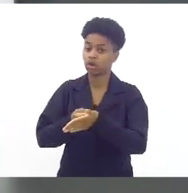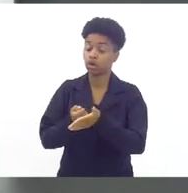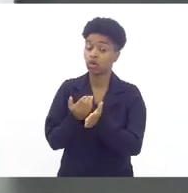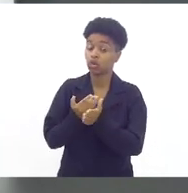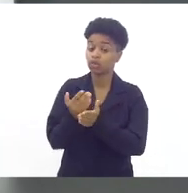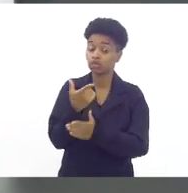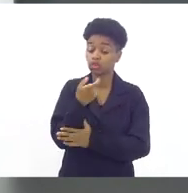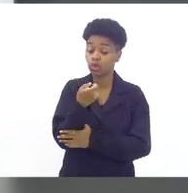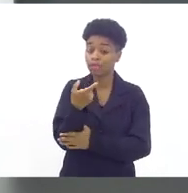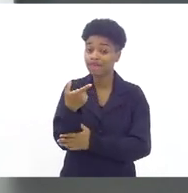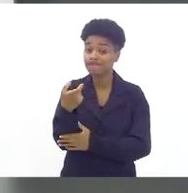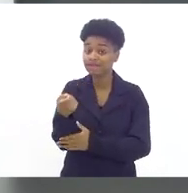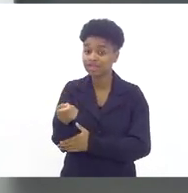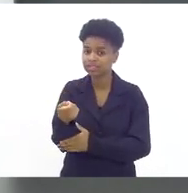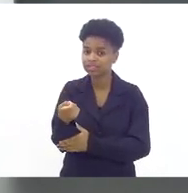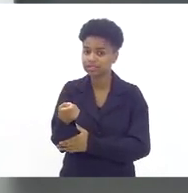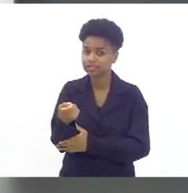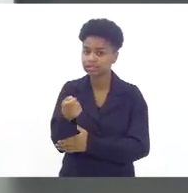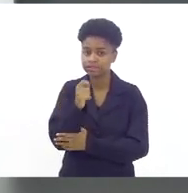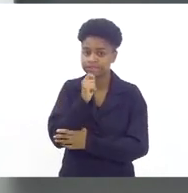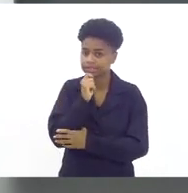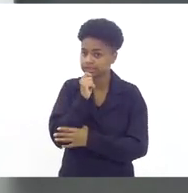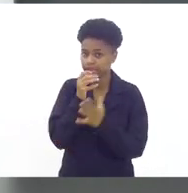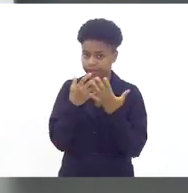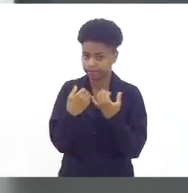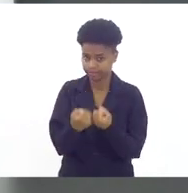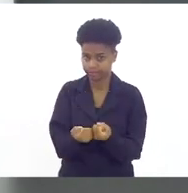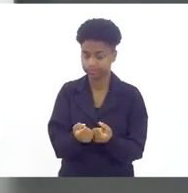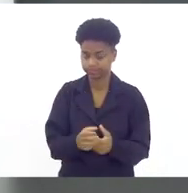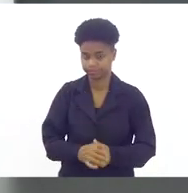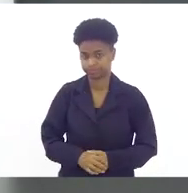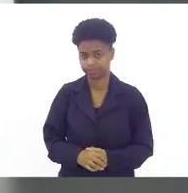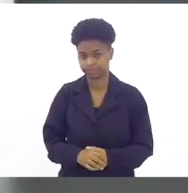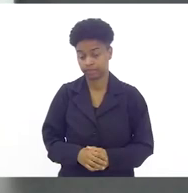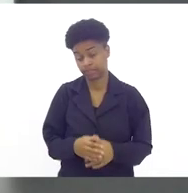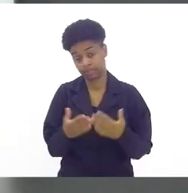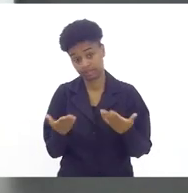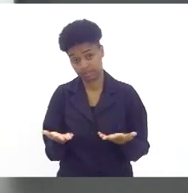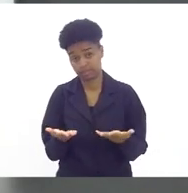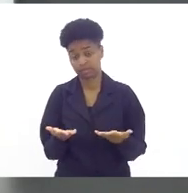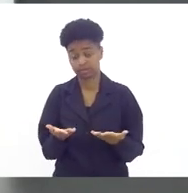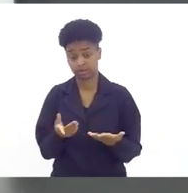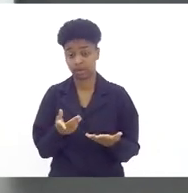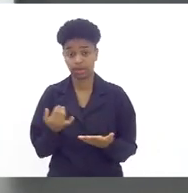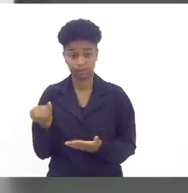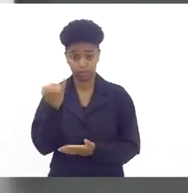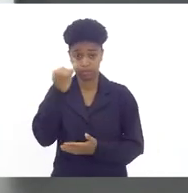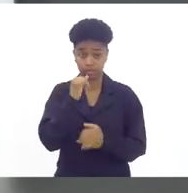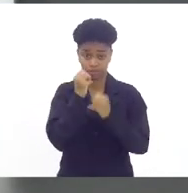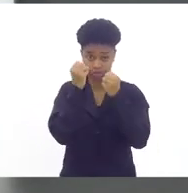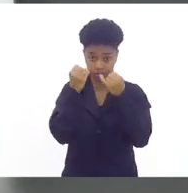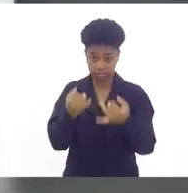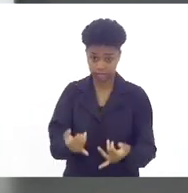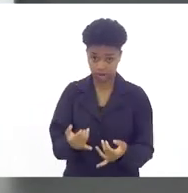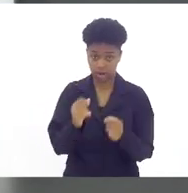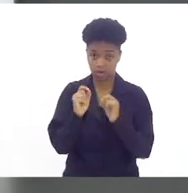2020 para implementar o auxílio alimentação da Faetec Então é bom falar que